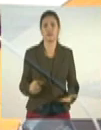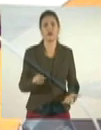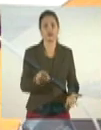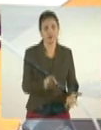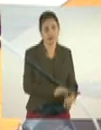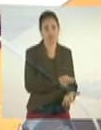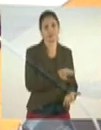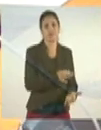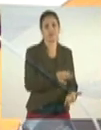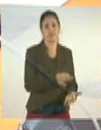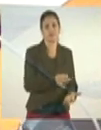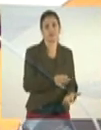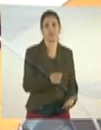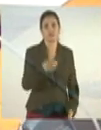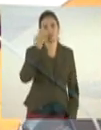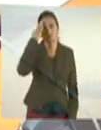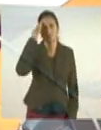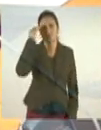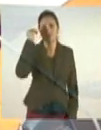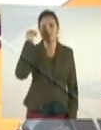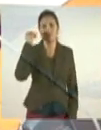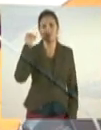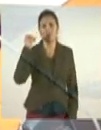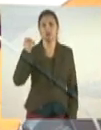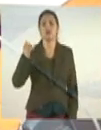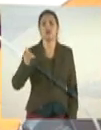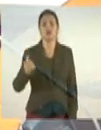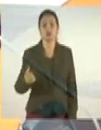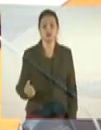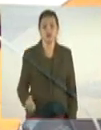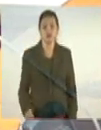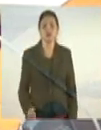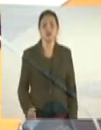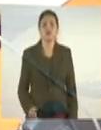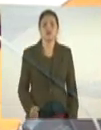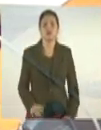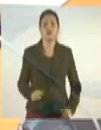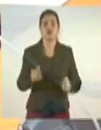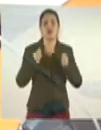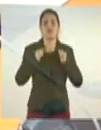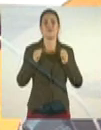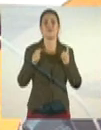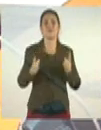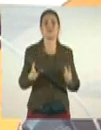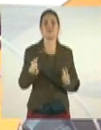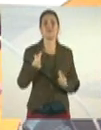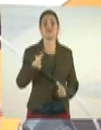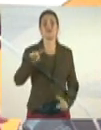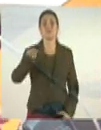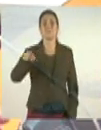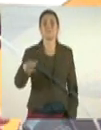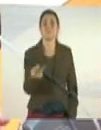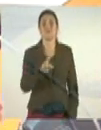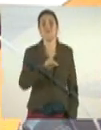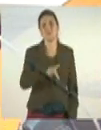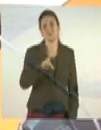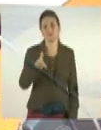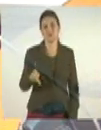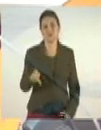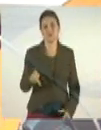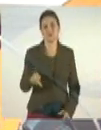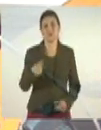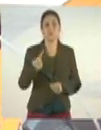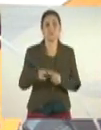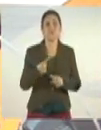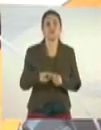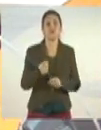aposentar agora esse ano em torno de 5.000 professores por que isso em 2009 o governo